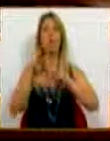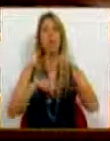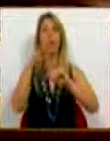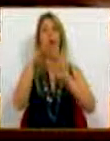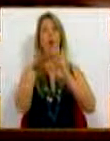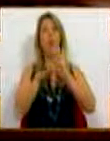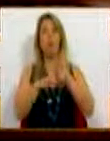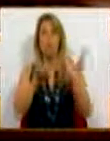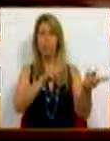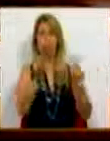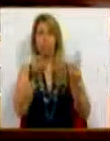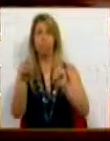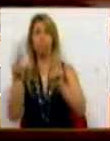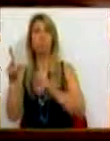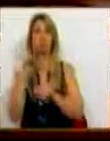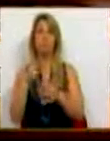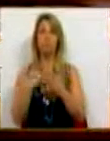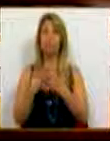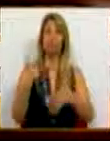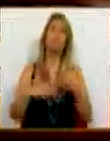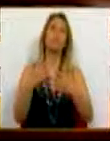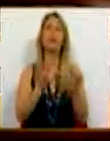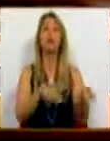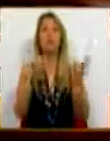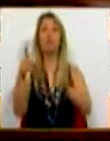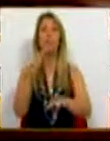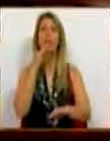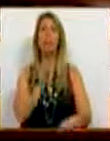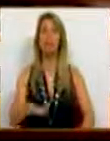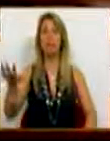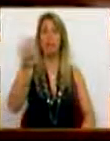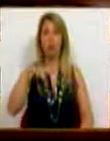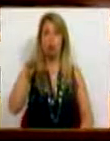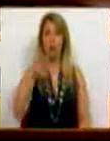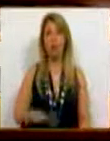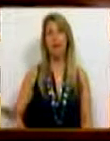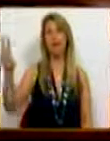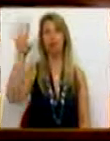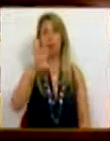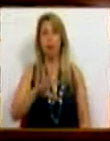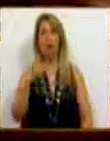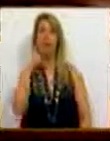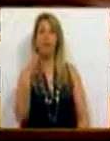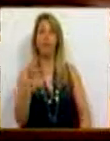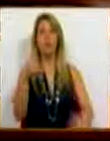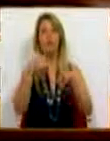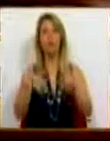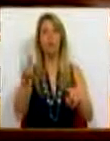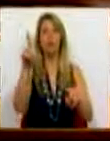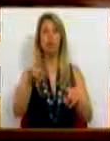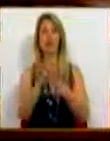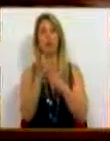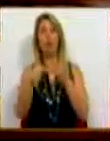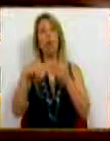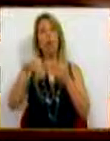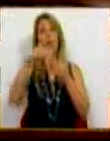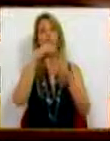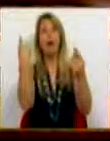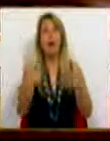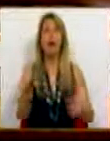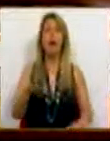enquadra e potencia as dinâmicas de transformação do território nacional, reconhecendo as diferenças, mas também as complementaridades de